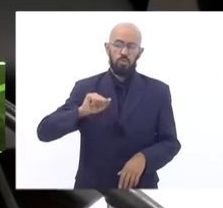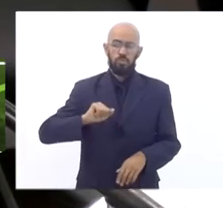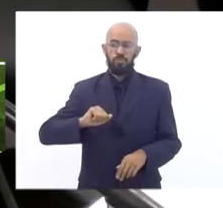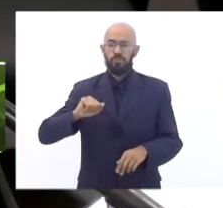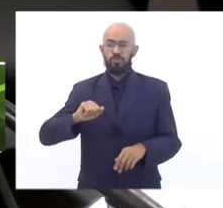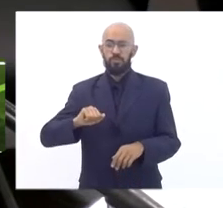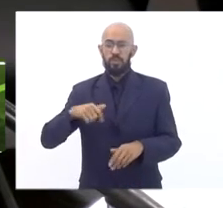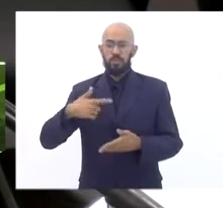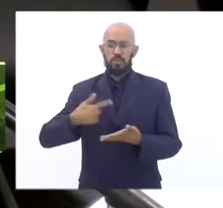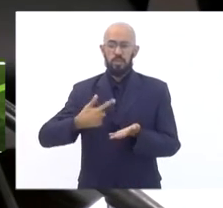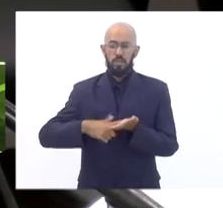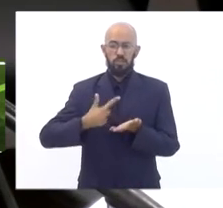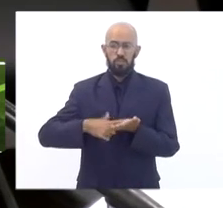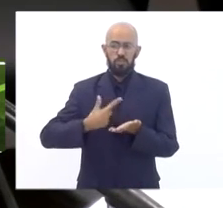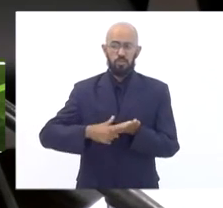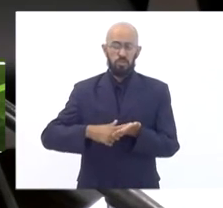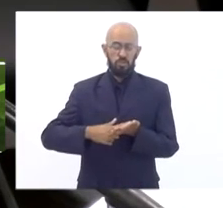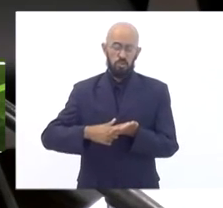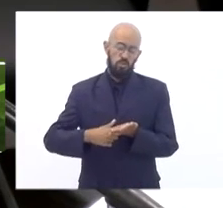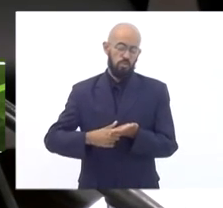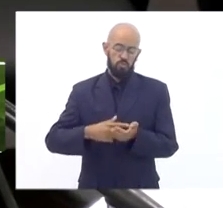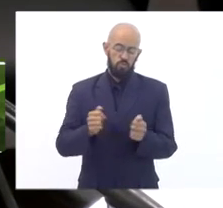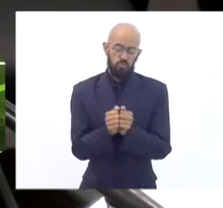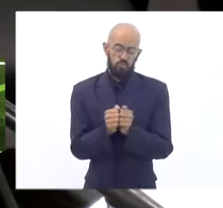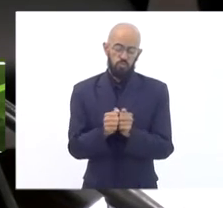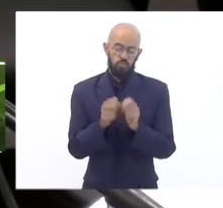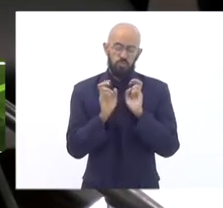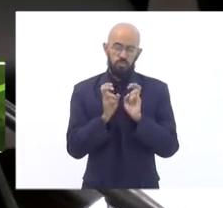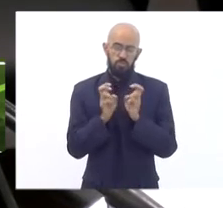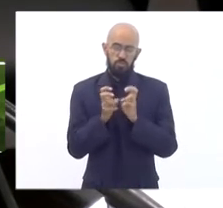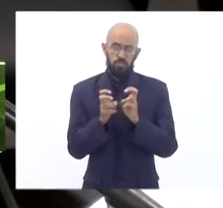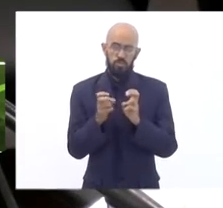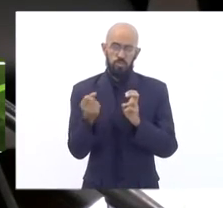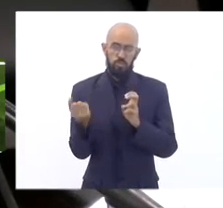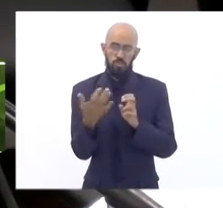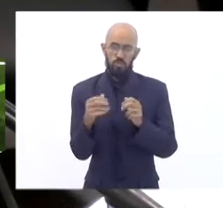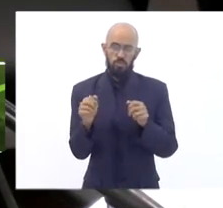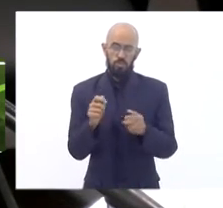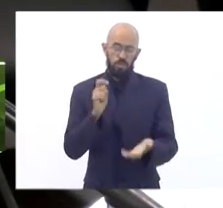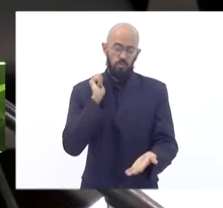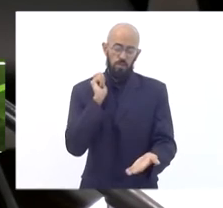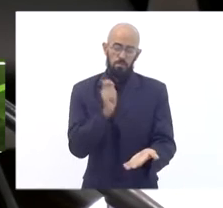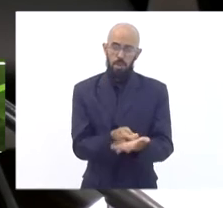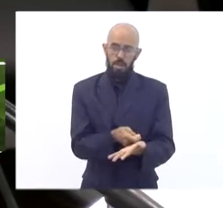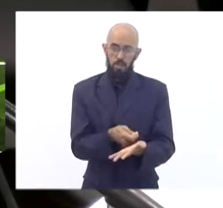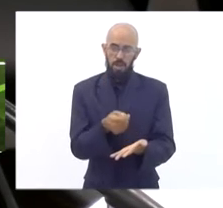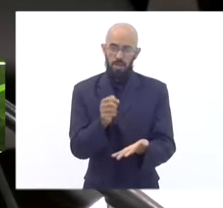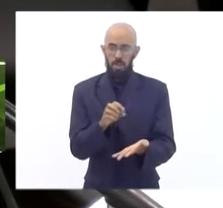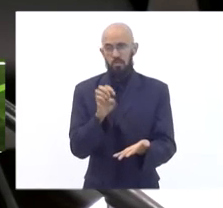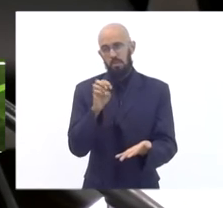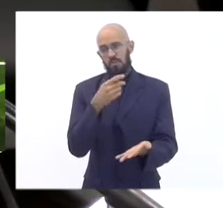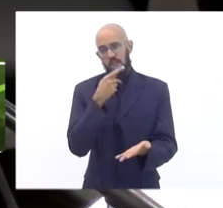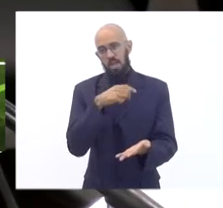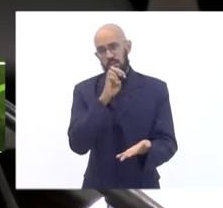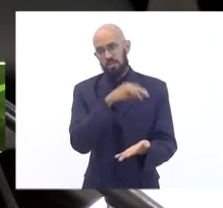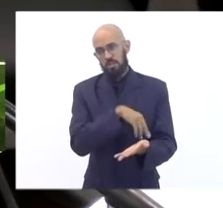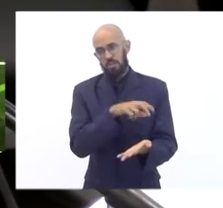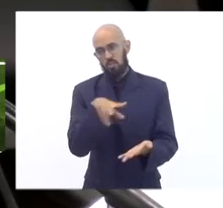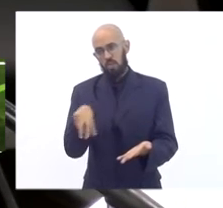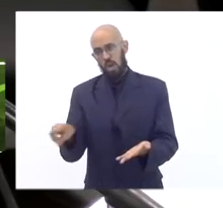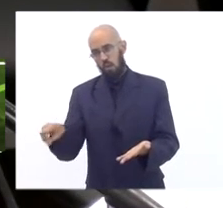com a Supervia, e quando chegar a um número, etc., quem vai bater o martelo, por parte do Estado, do governo, é